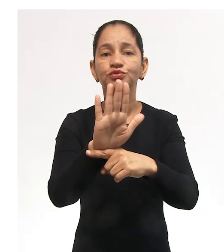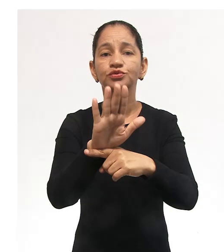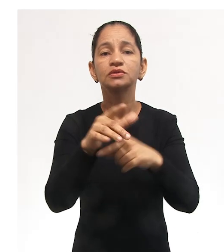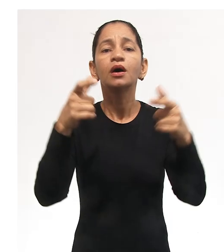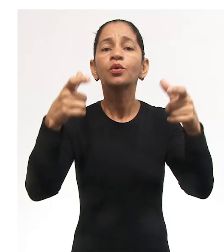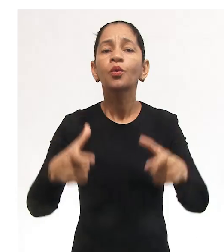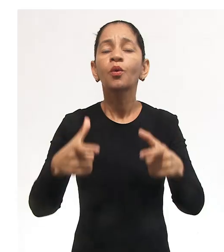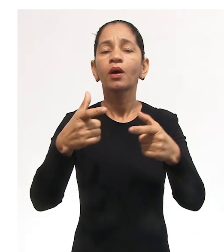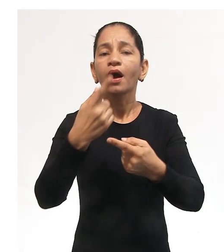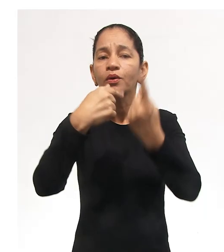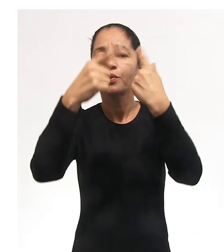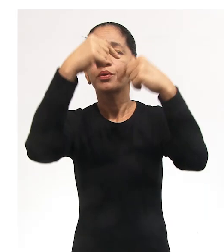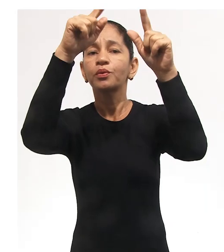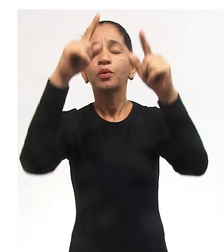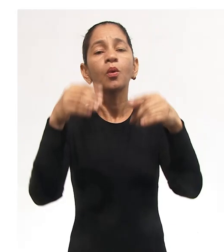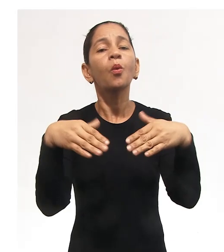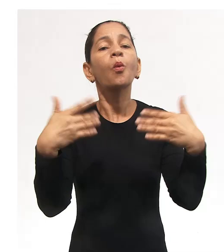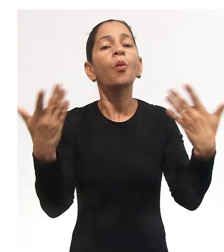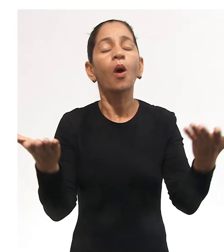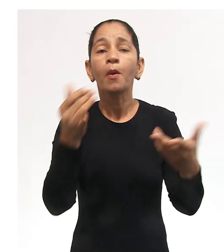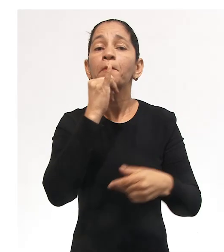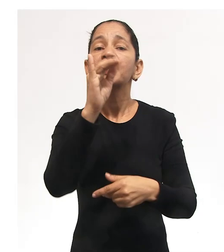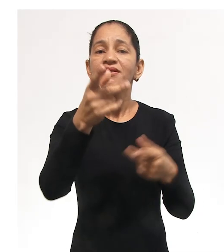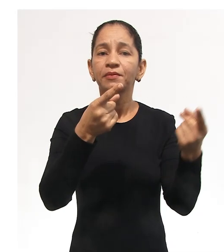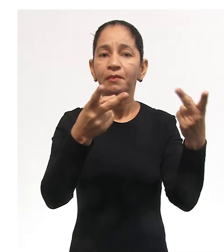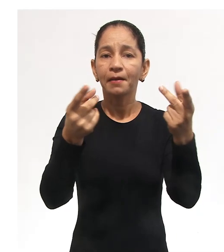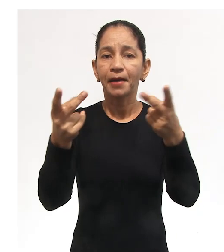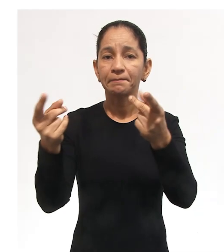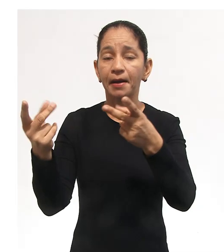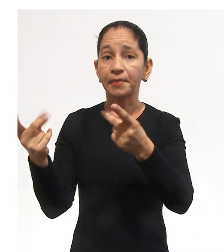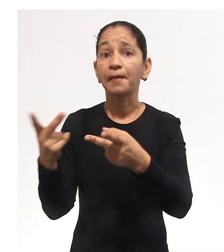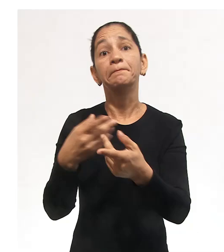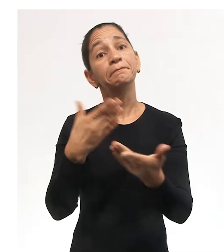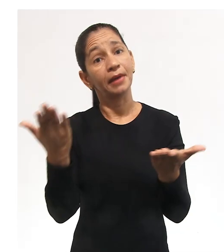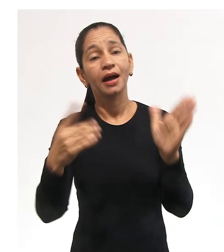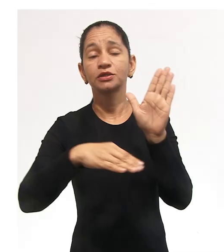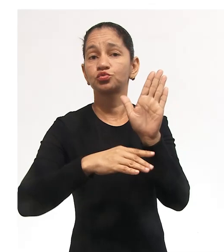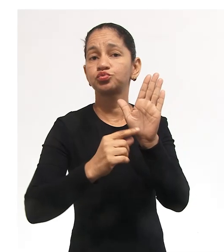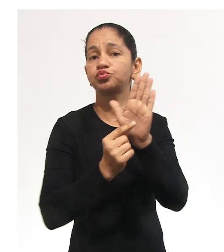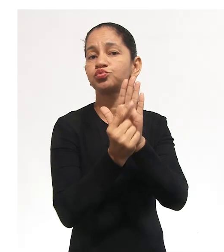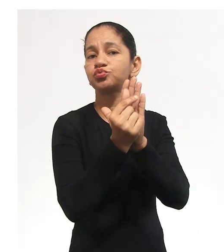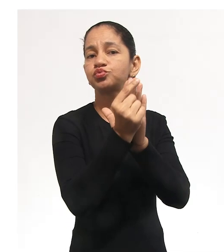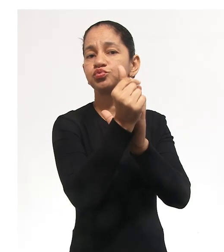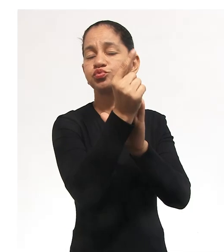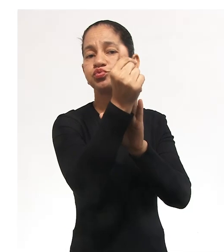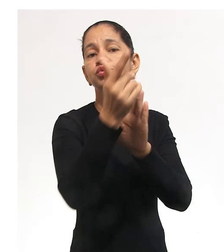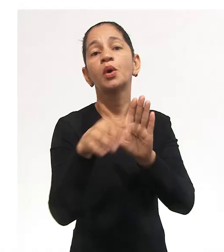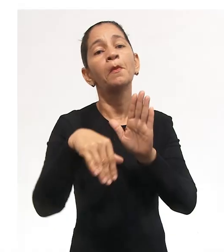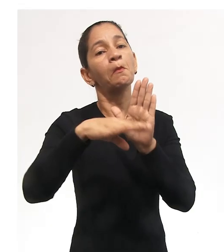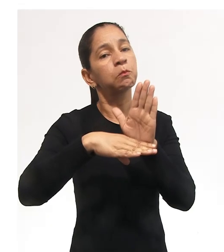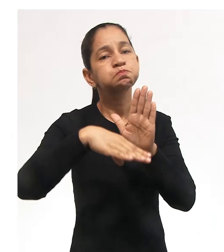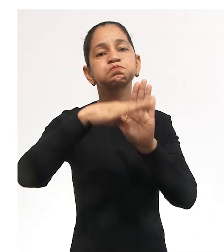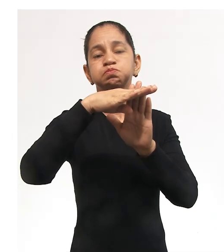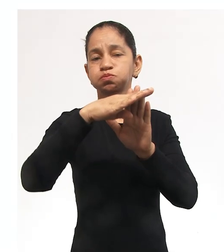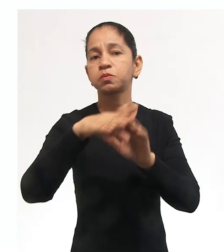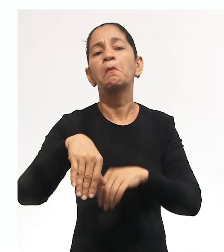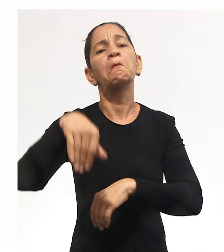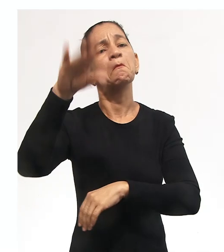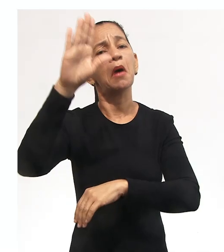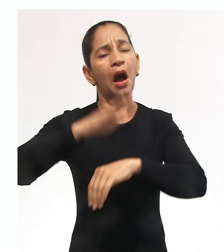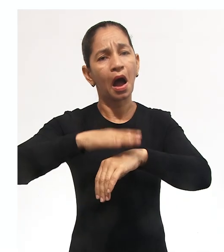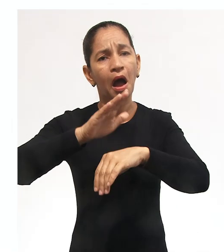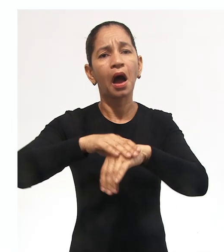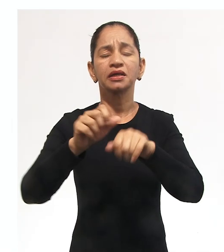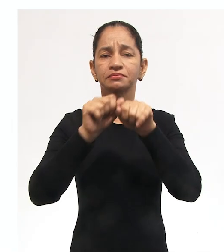no desenvolvimento local, né? Se a empresa passa a vender mais, ela vai ter maior lucratividade, ela tem condições aí de